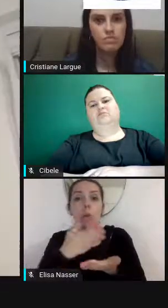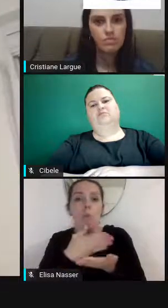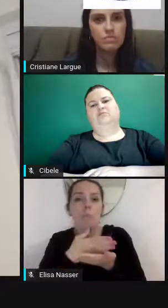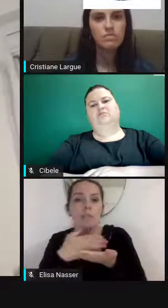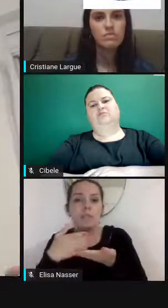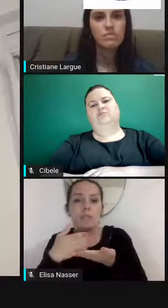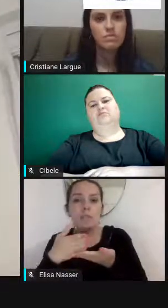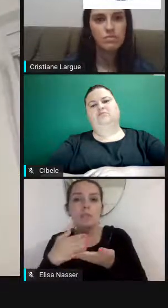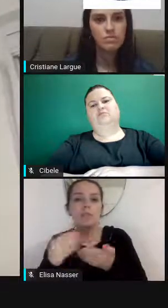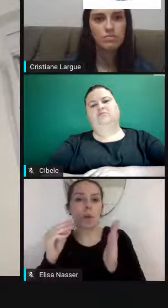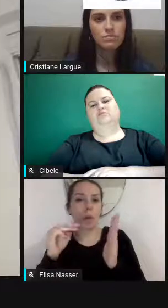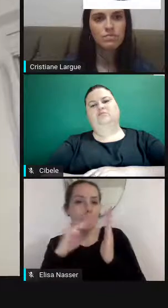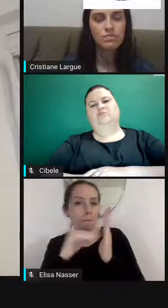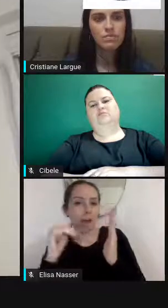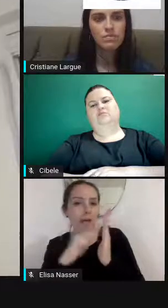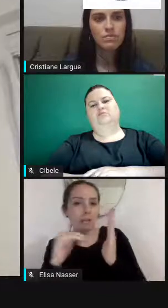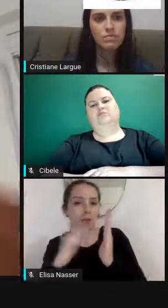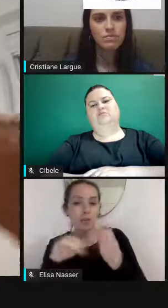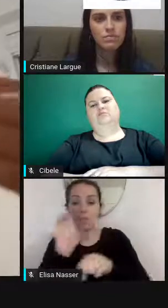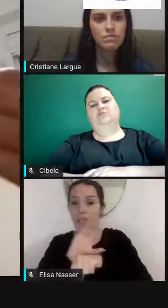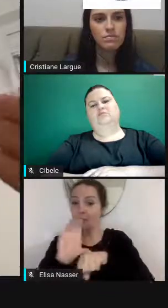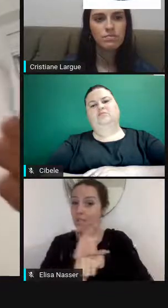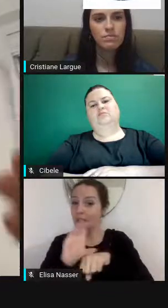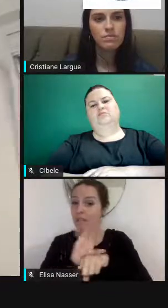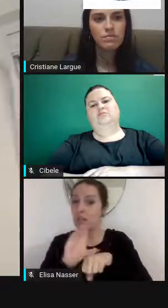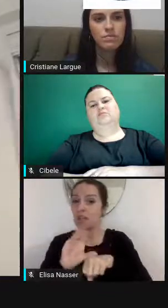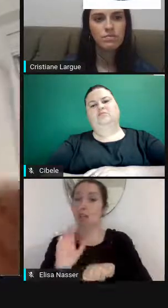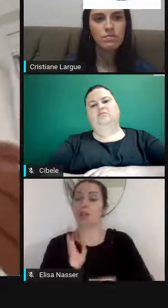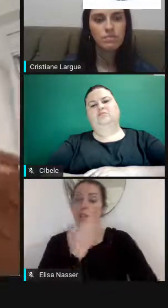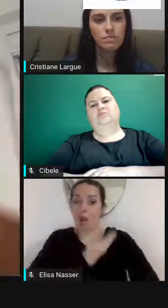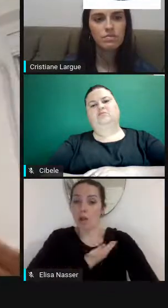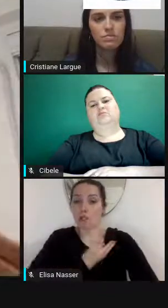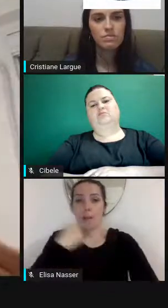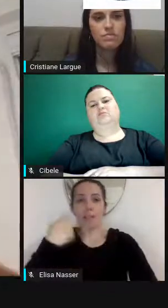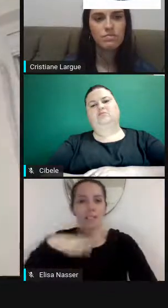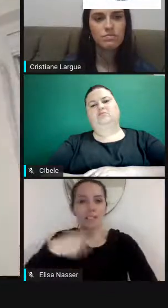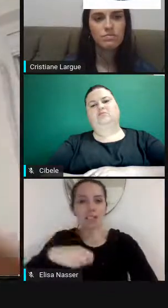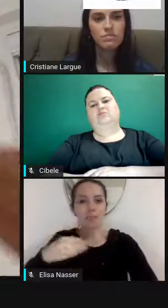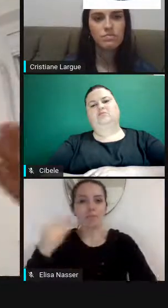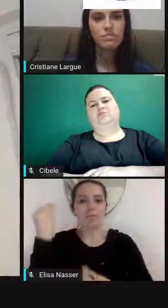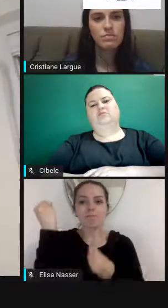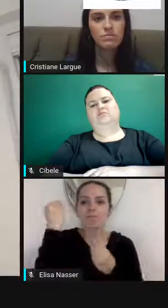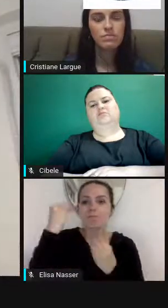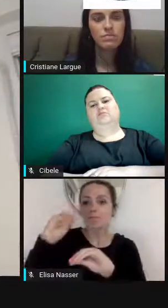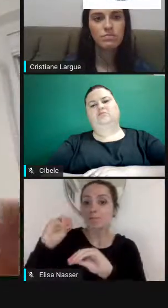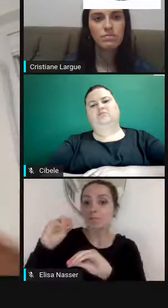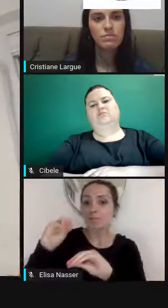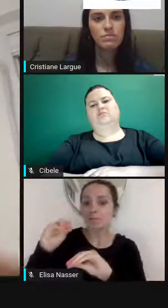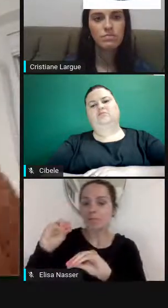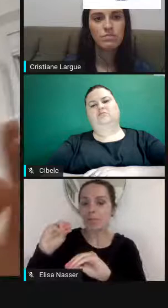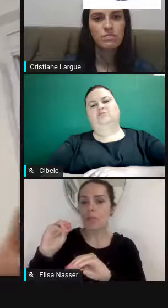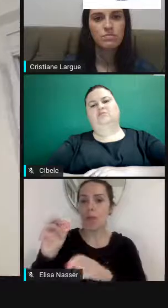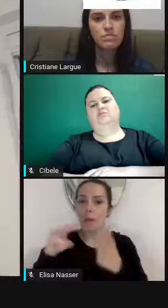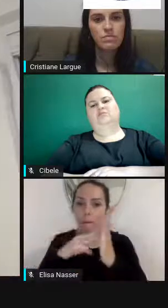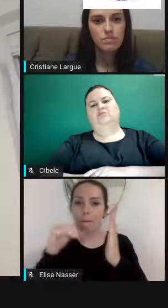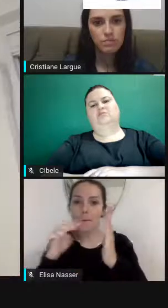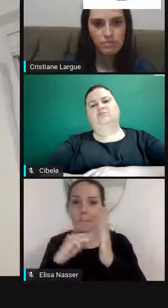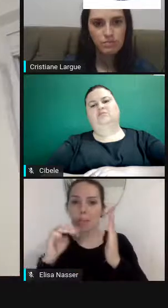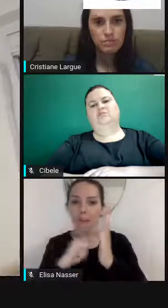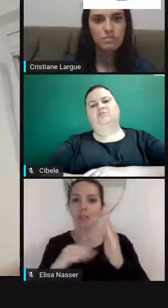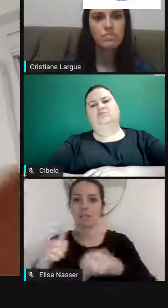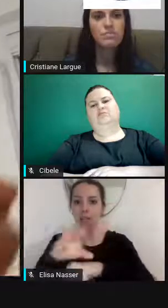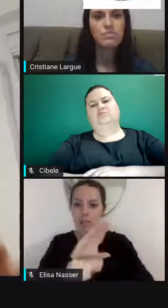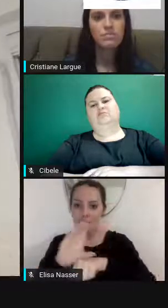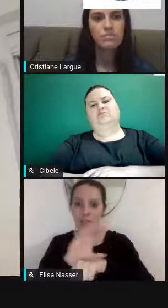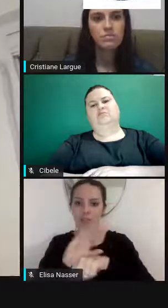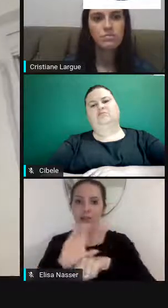precisa aprender mais que o método científico a gente precisa aprender a aplicar o método científico para resolver os problemas das nossas